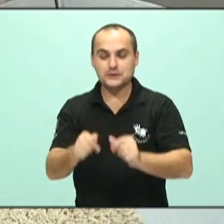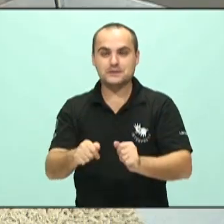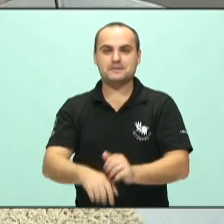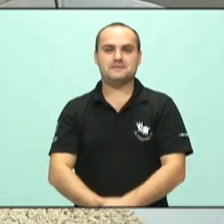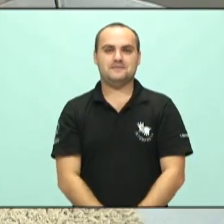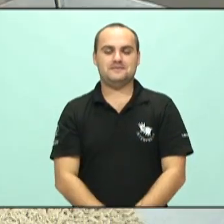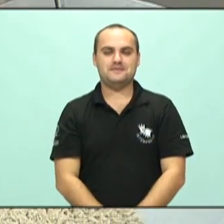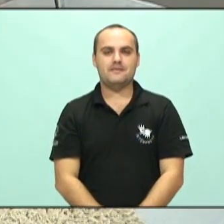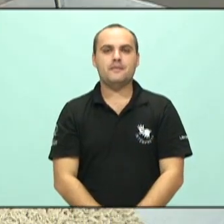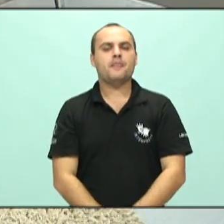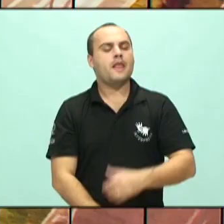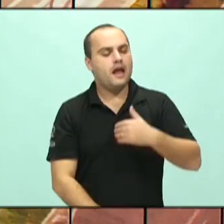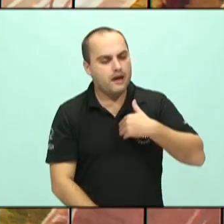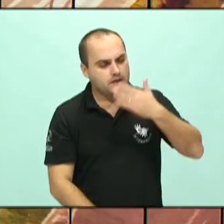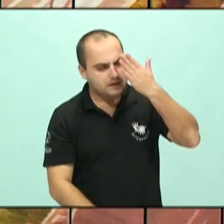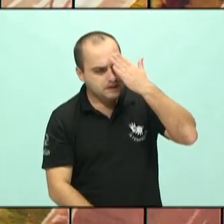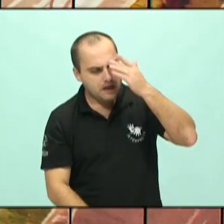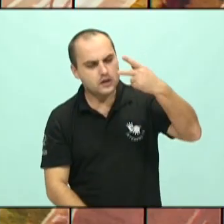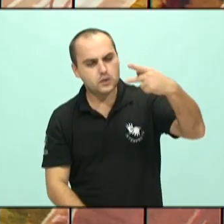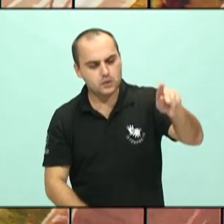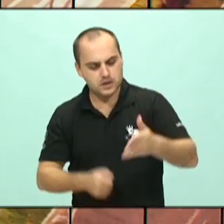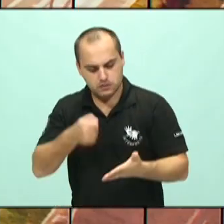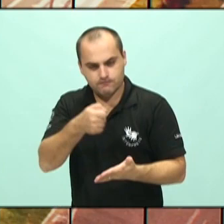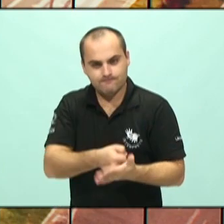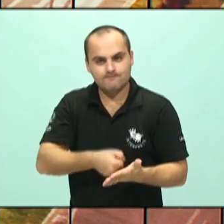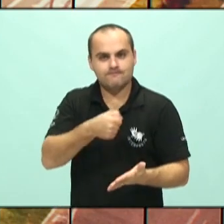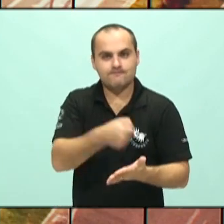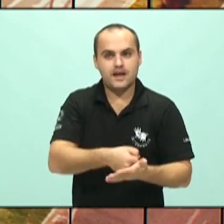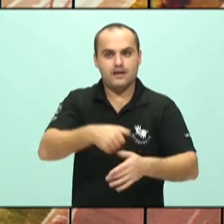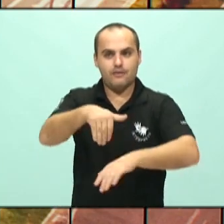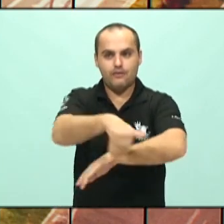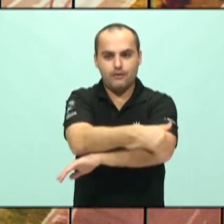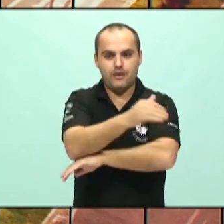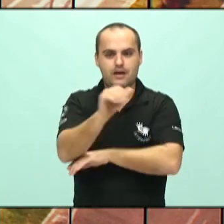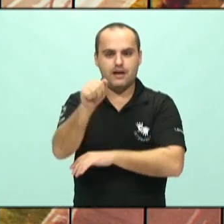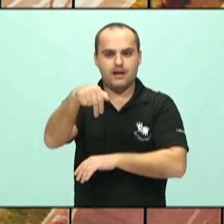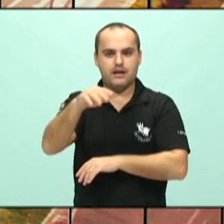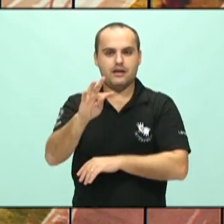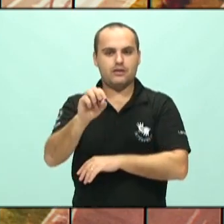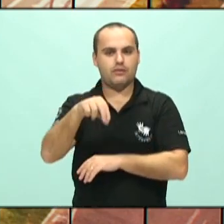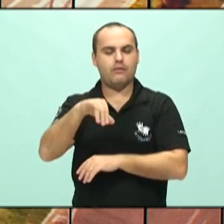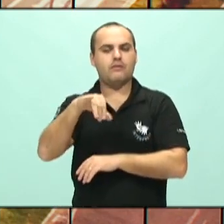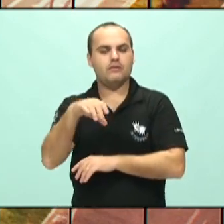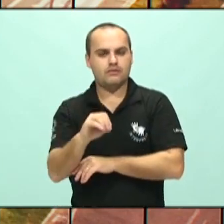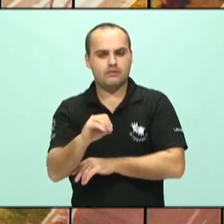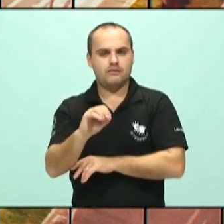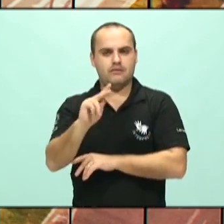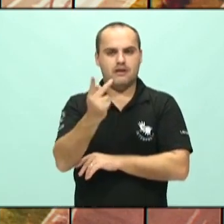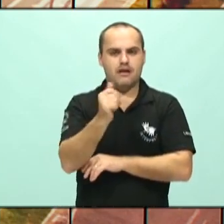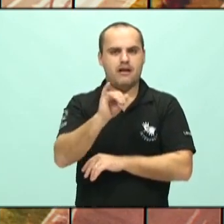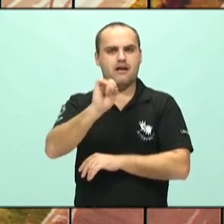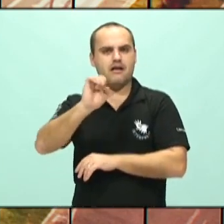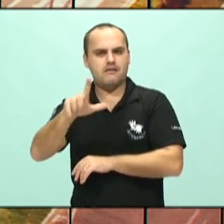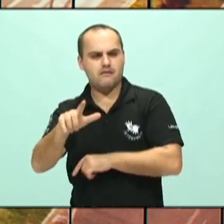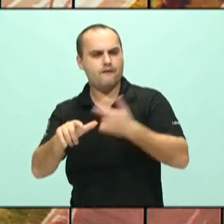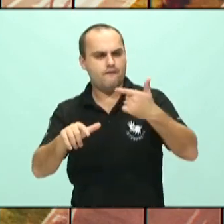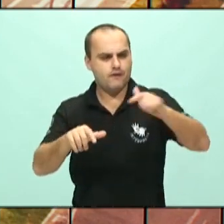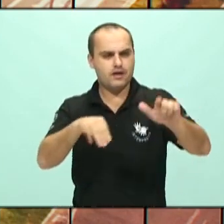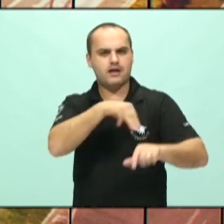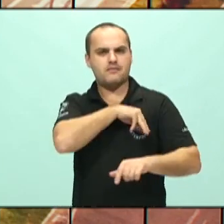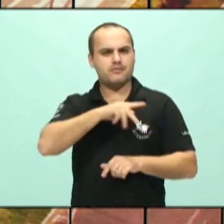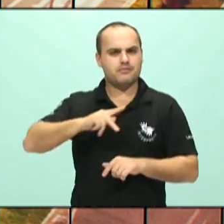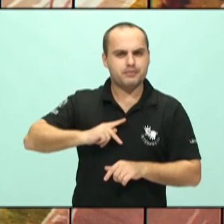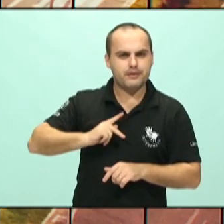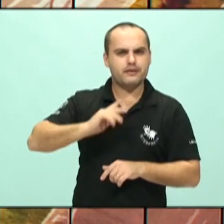sua luta, todos sabemos da sua luta com a rodovia Antônio Raio. O senhor foi ao Ministério Público, dias atrás saiu